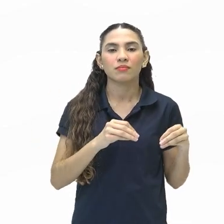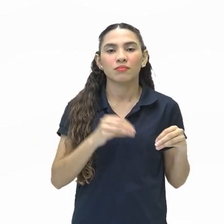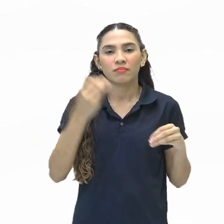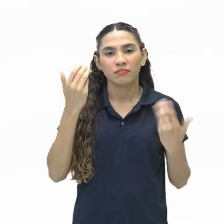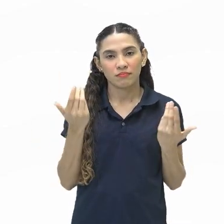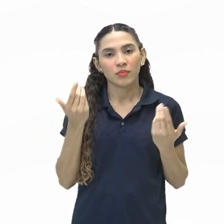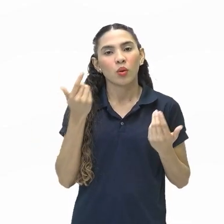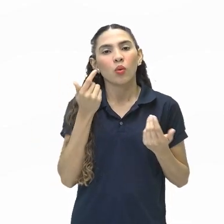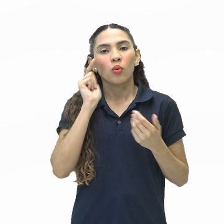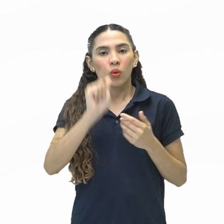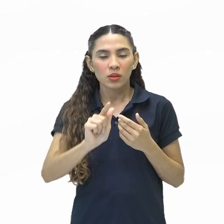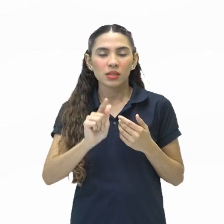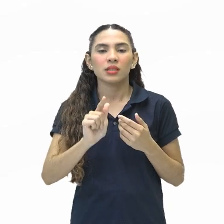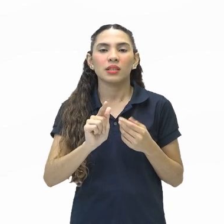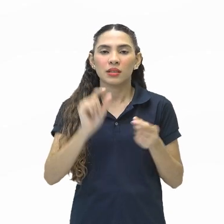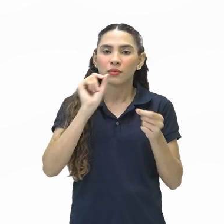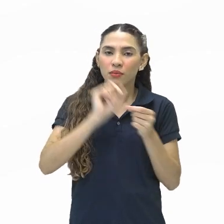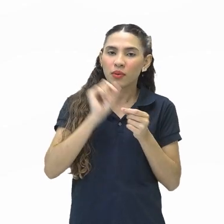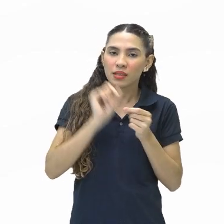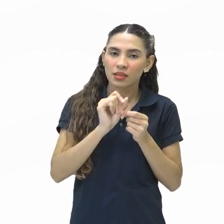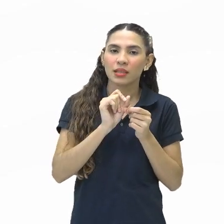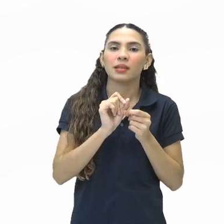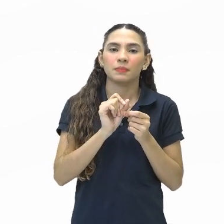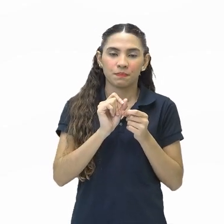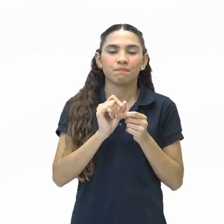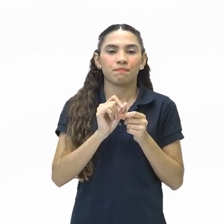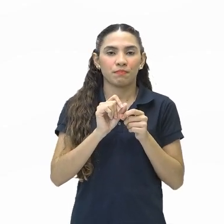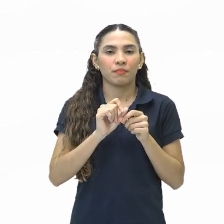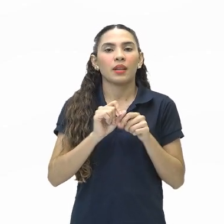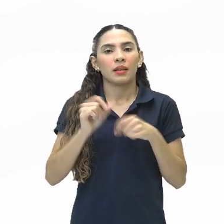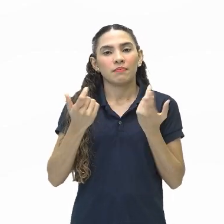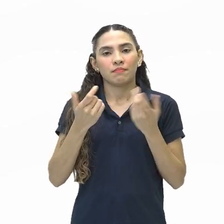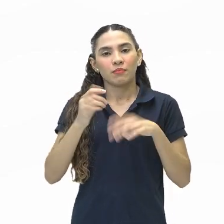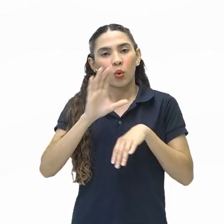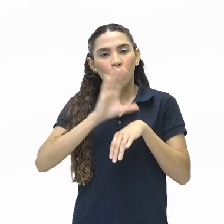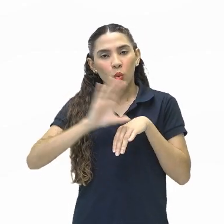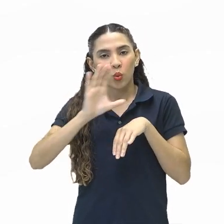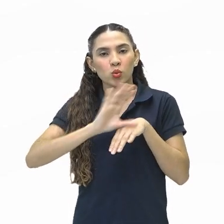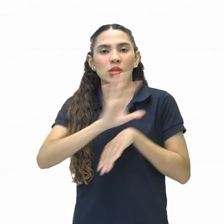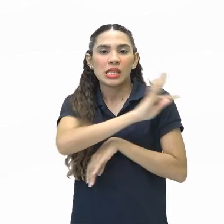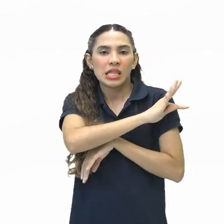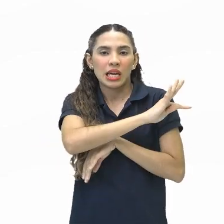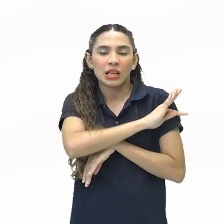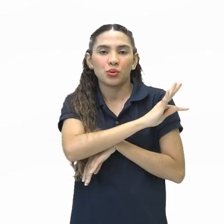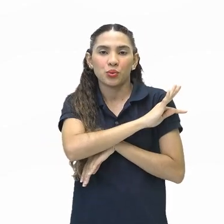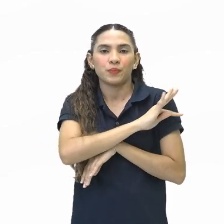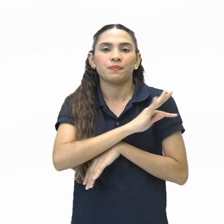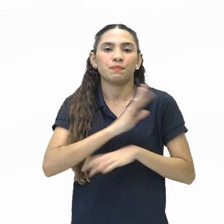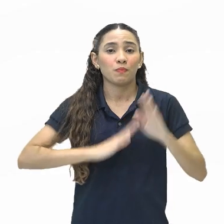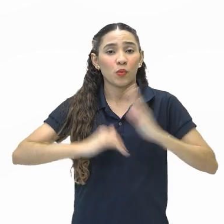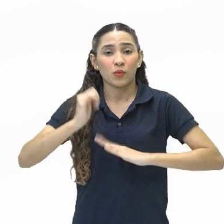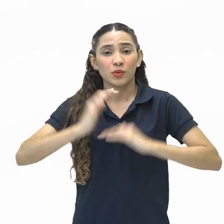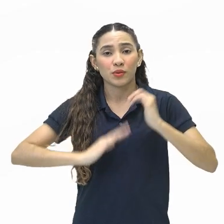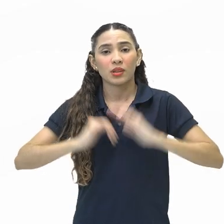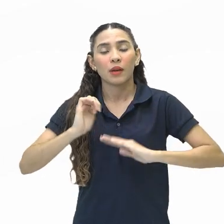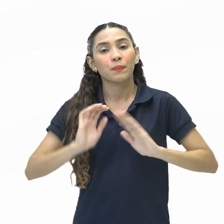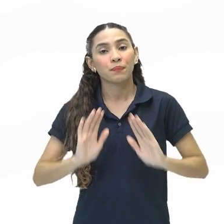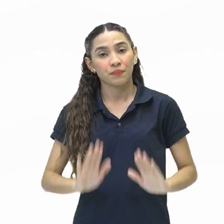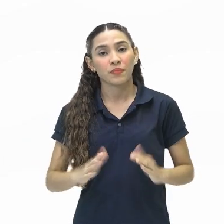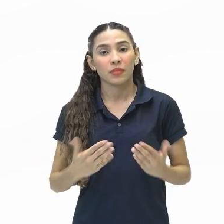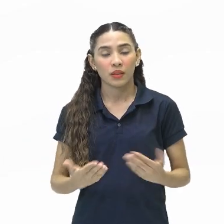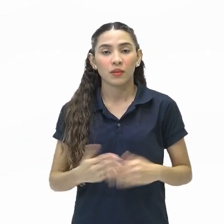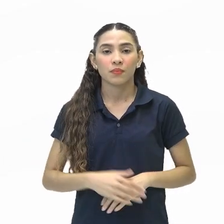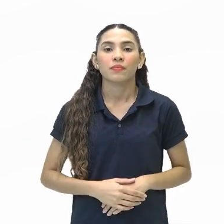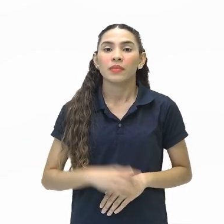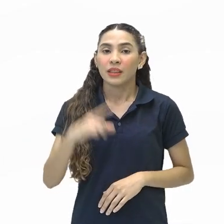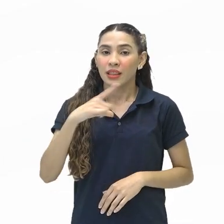distante e ir para essas cidades, né, em busca dessa qualificação profissional técnica, né? Então, que